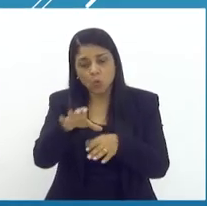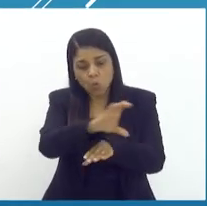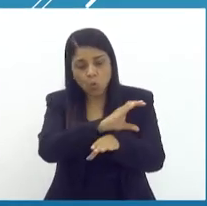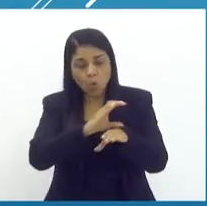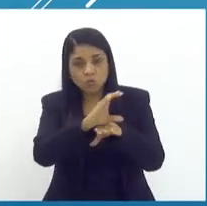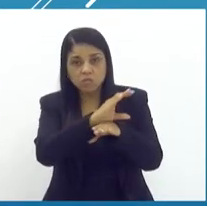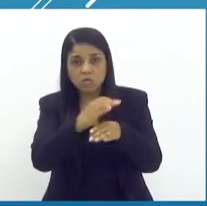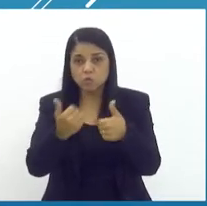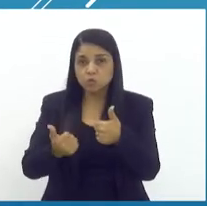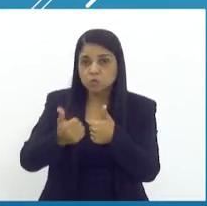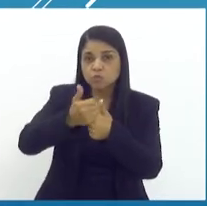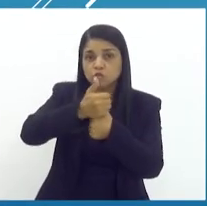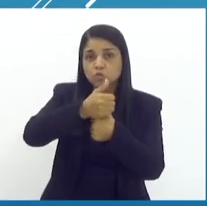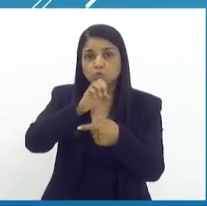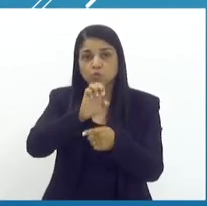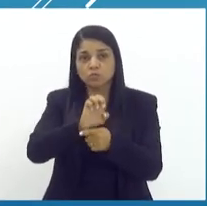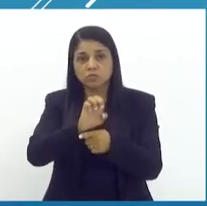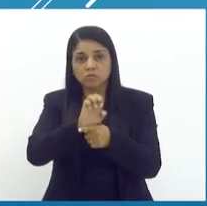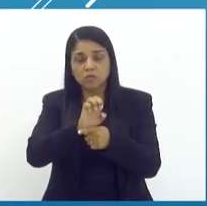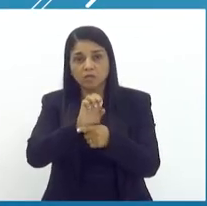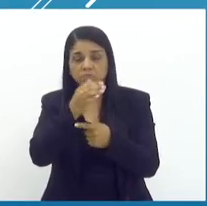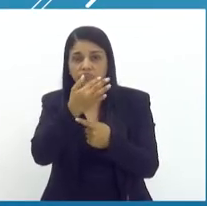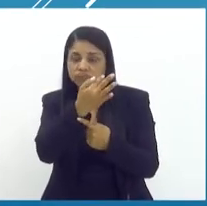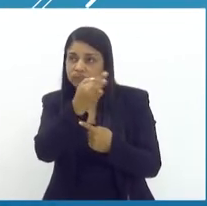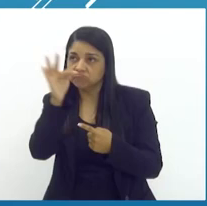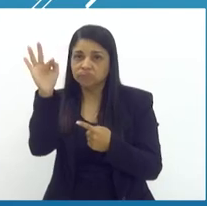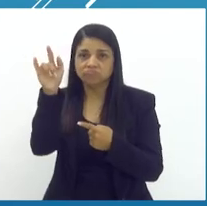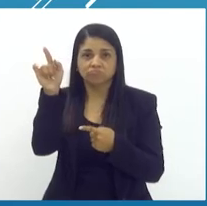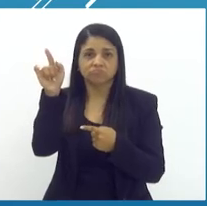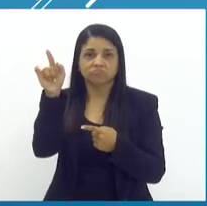os estados e o Distrito Federal e os municípios